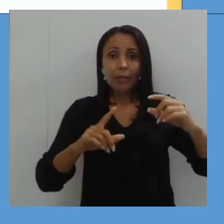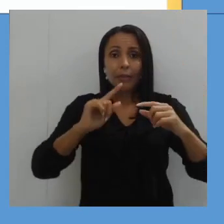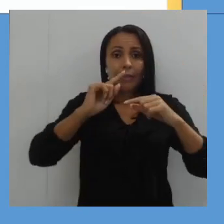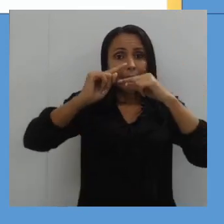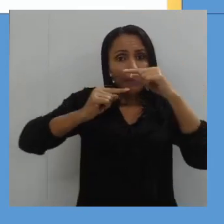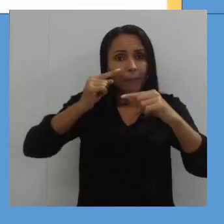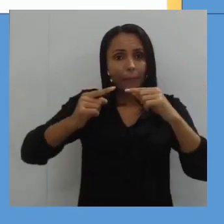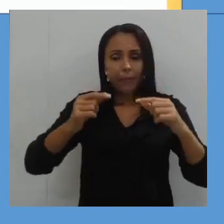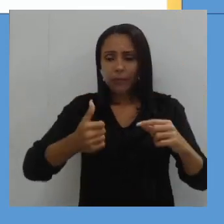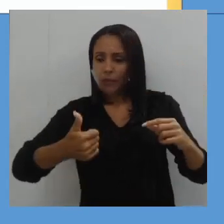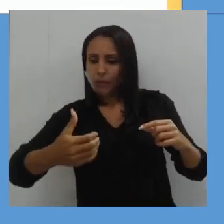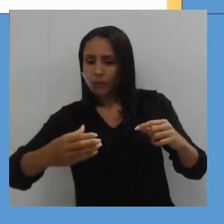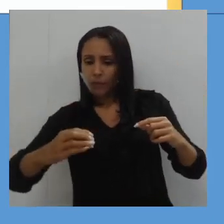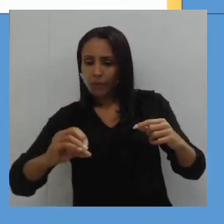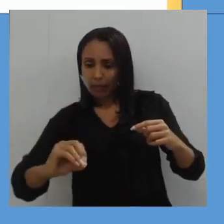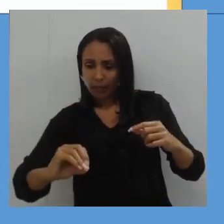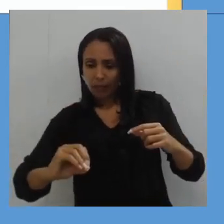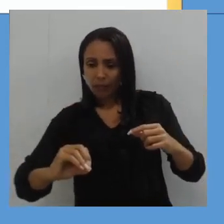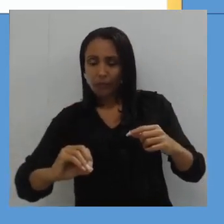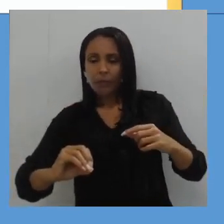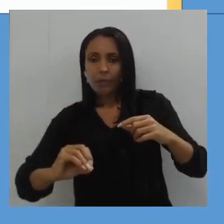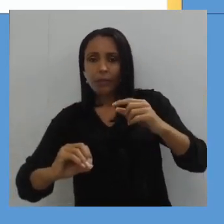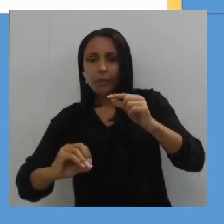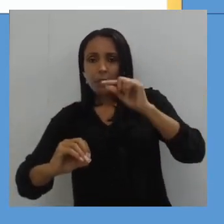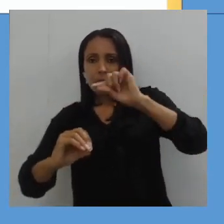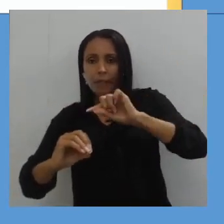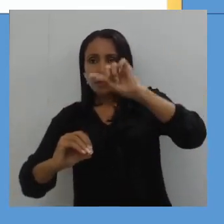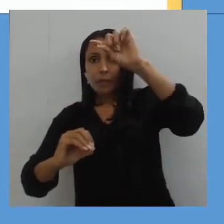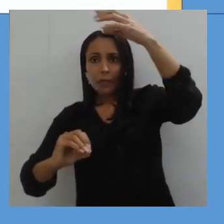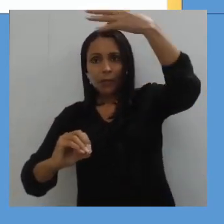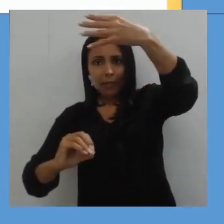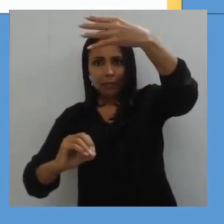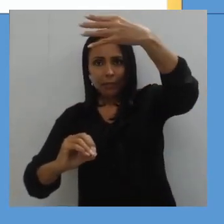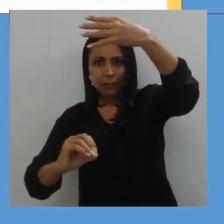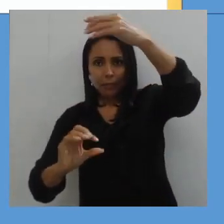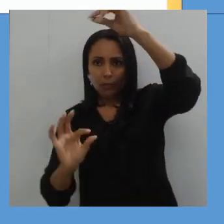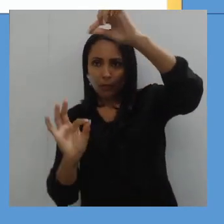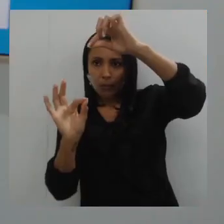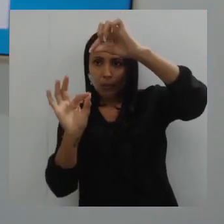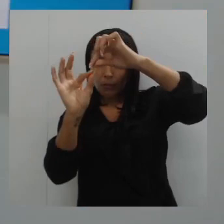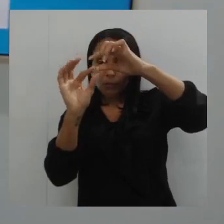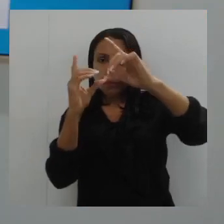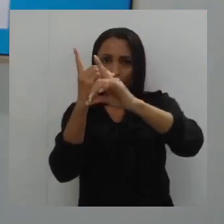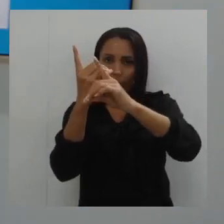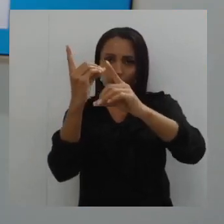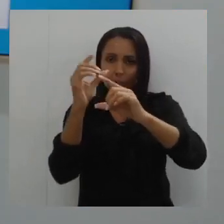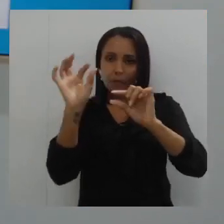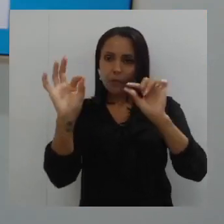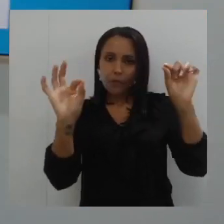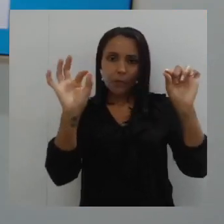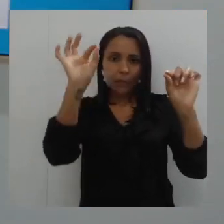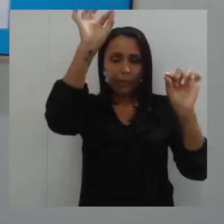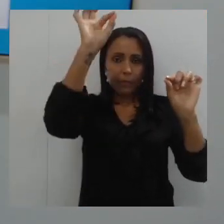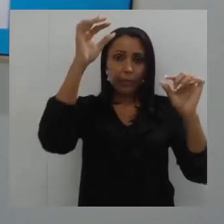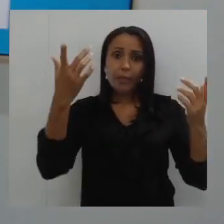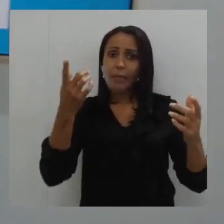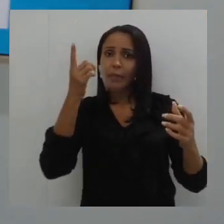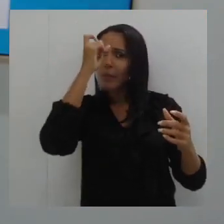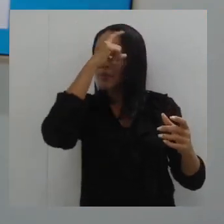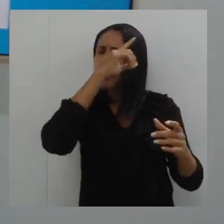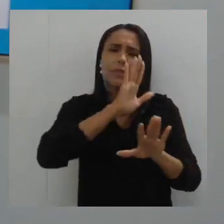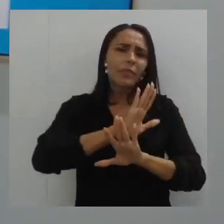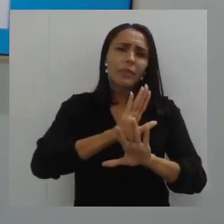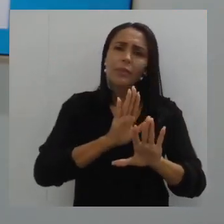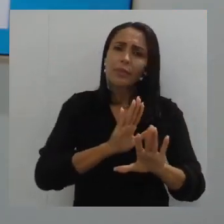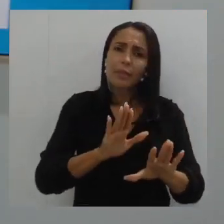o ponto 10 de x e encontro o ponto 4 de y. Então veja que não é tão difícil a